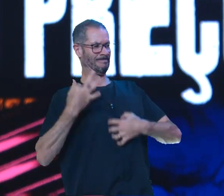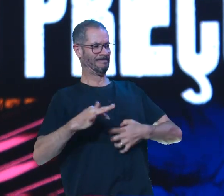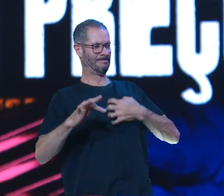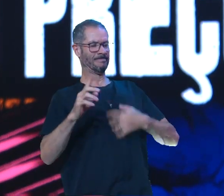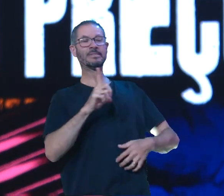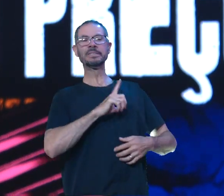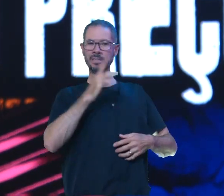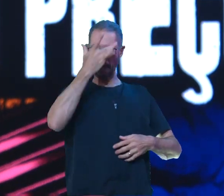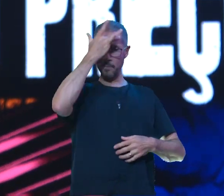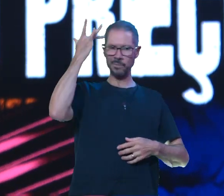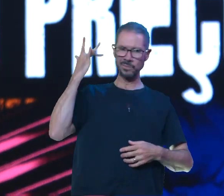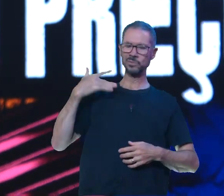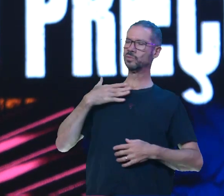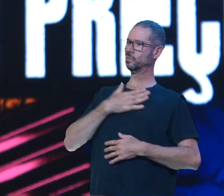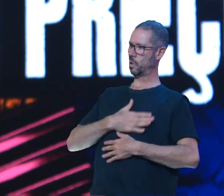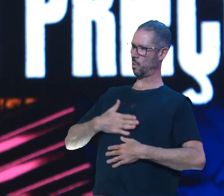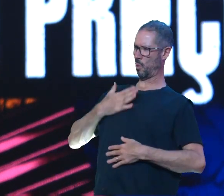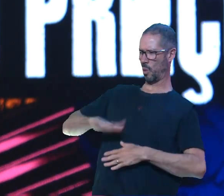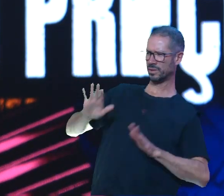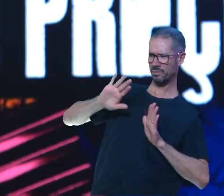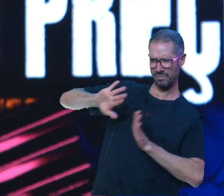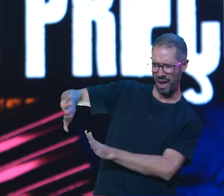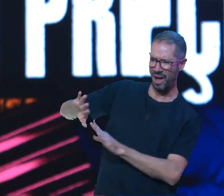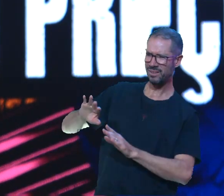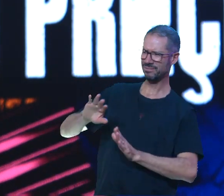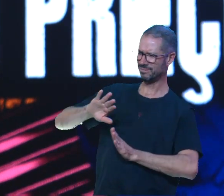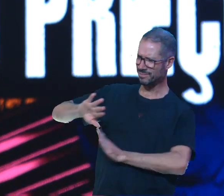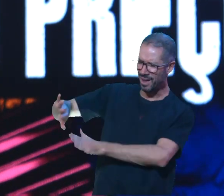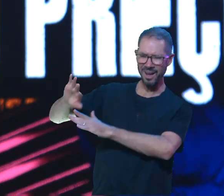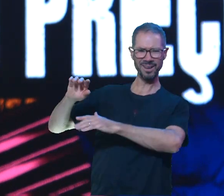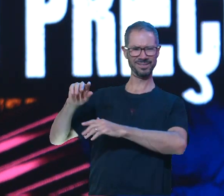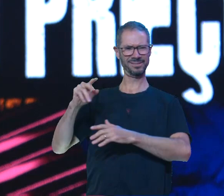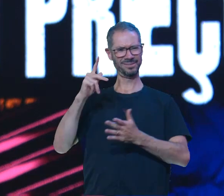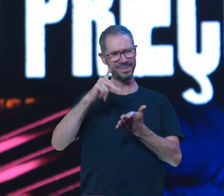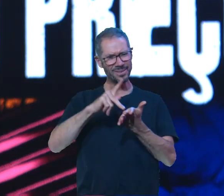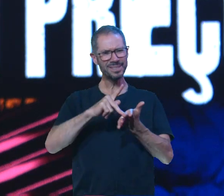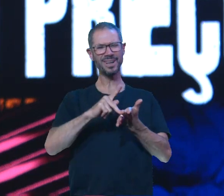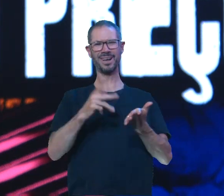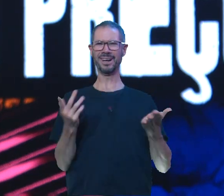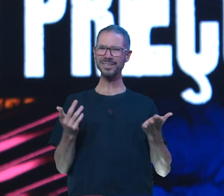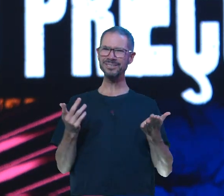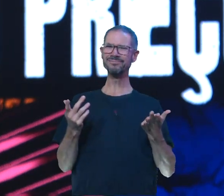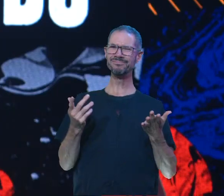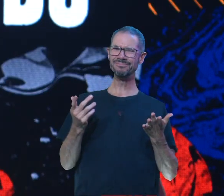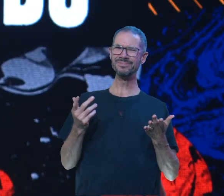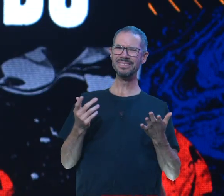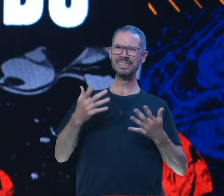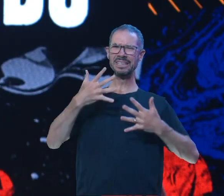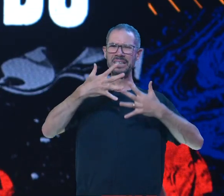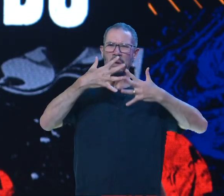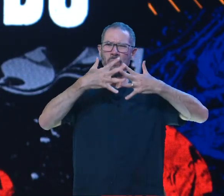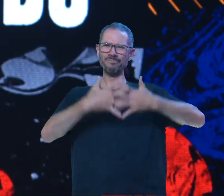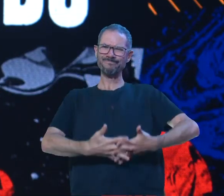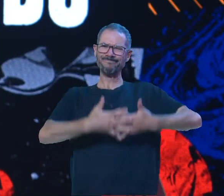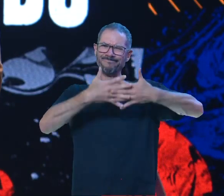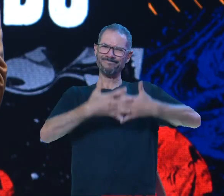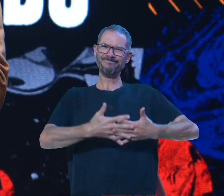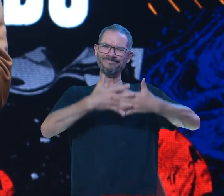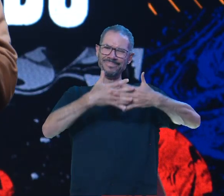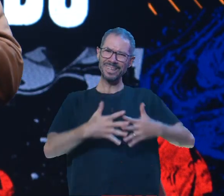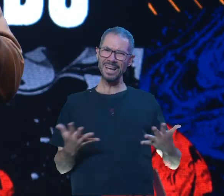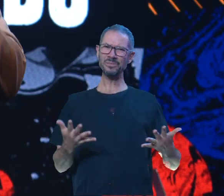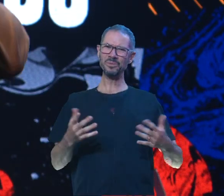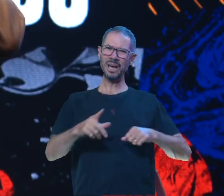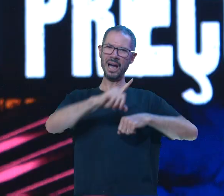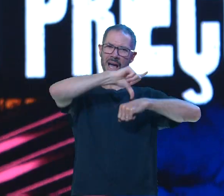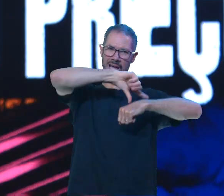né? Sai dessa, meu irmão. É verdade. Que é um negócio complicado?